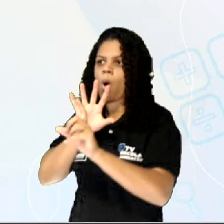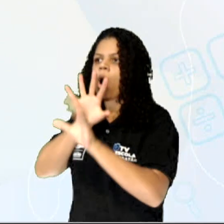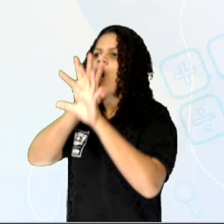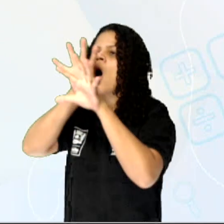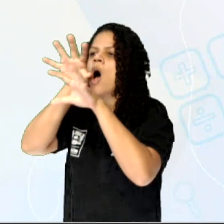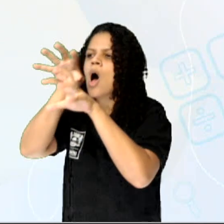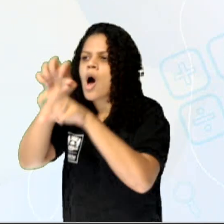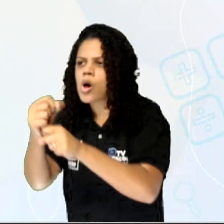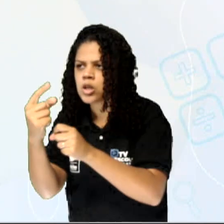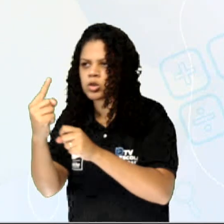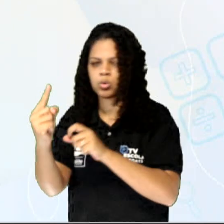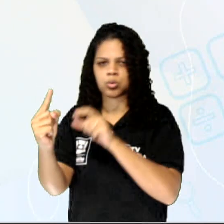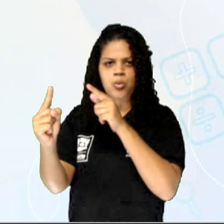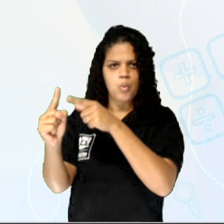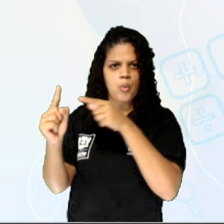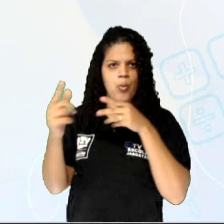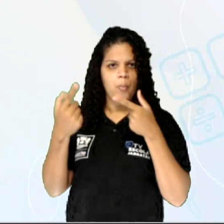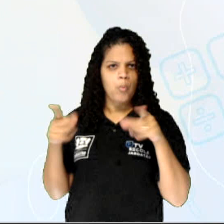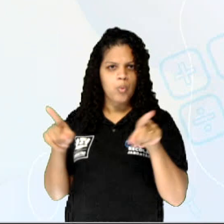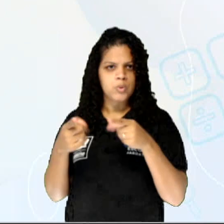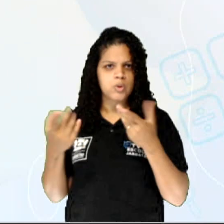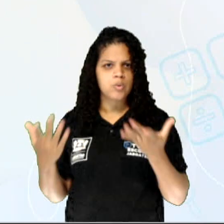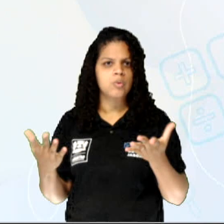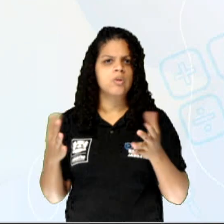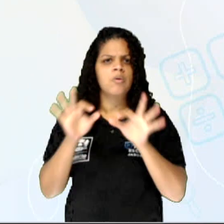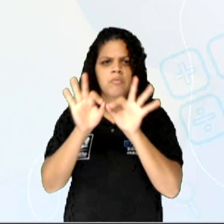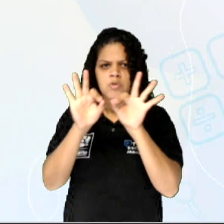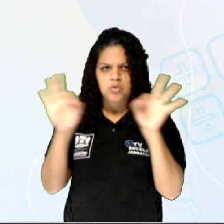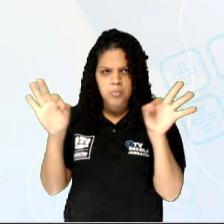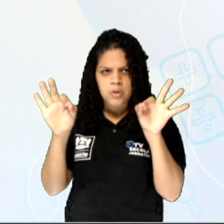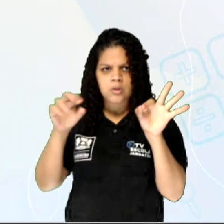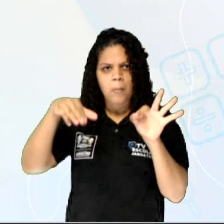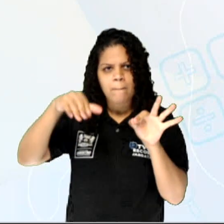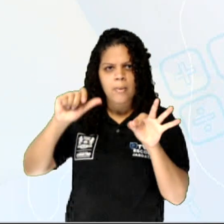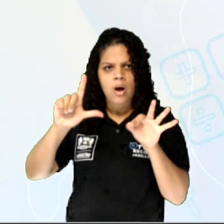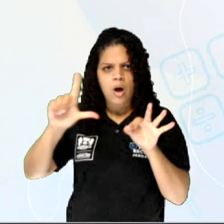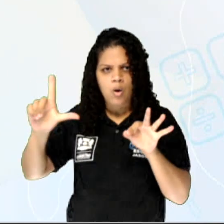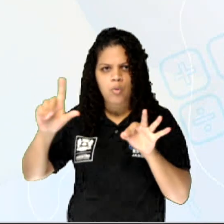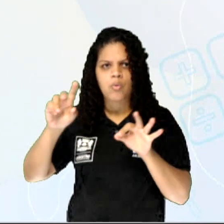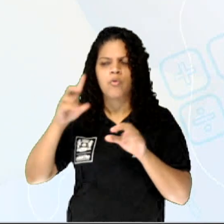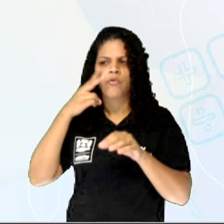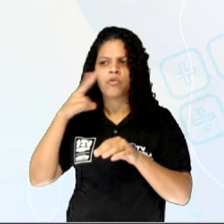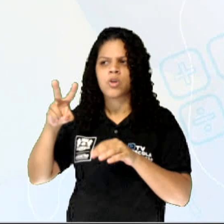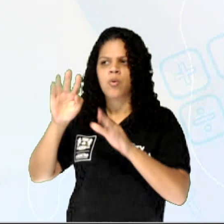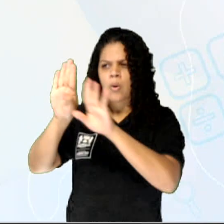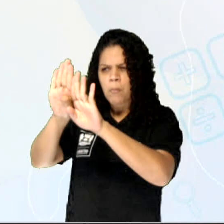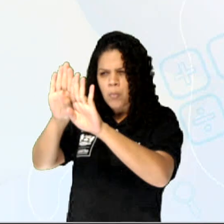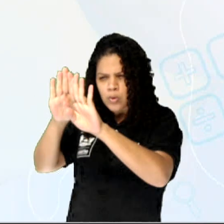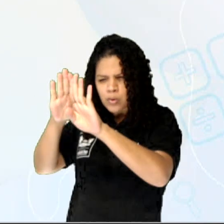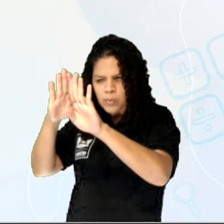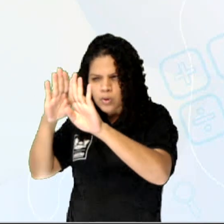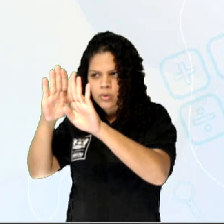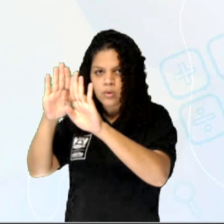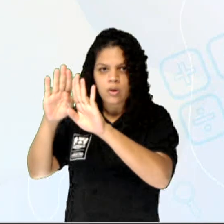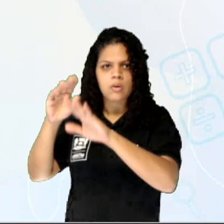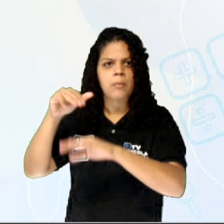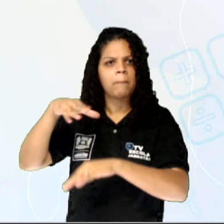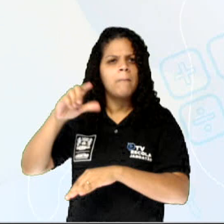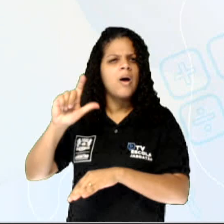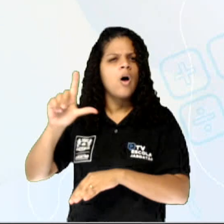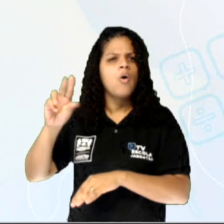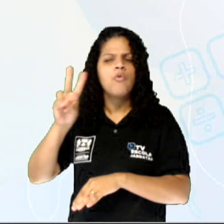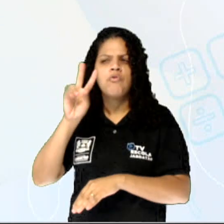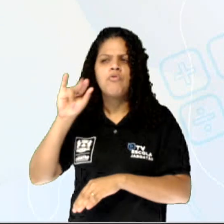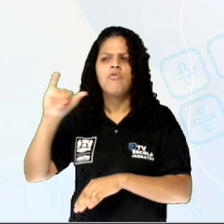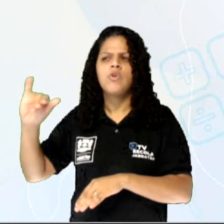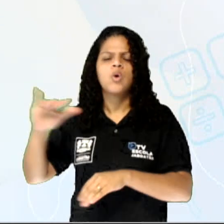Quinto parágrafo. A expressão grifada, que seria mal viu a porta aberta, introduz uma ideia de tempo que seria mantida